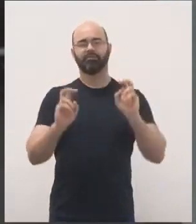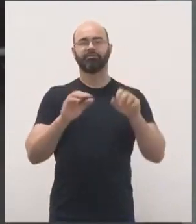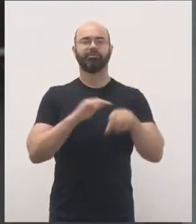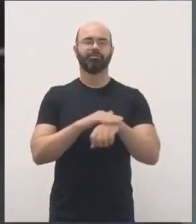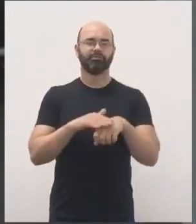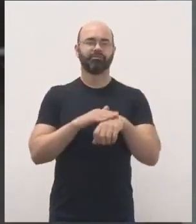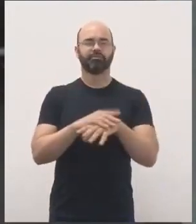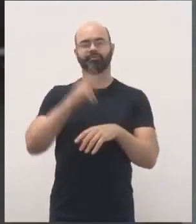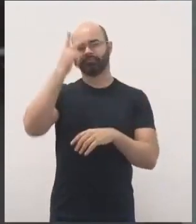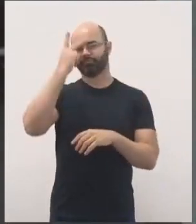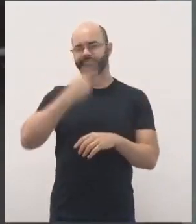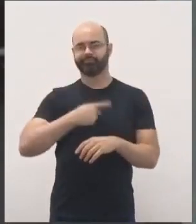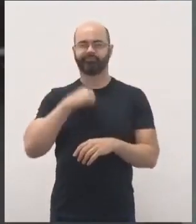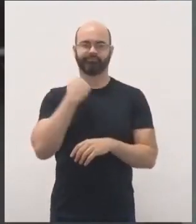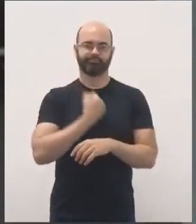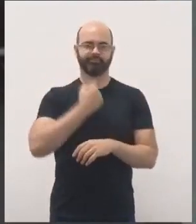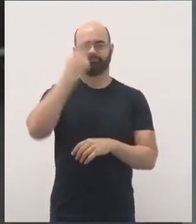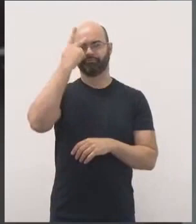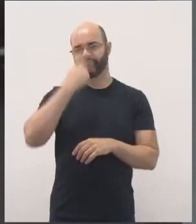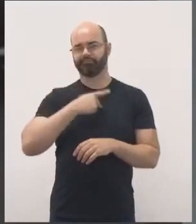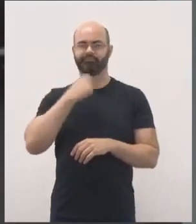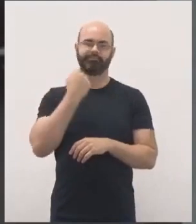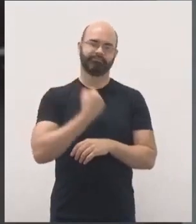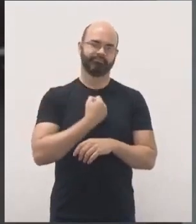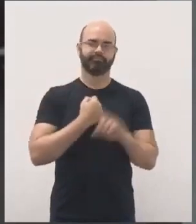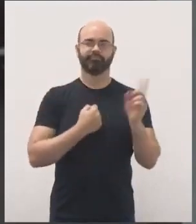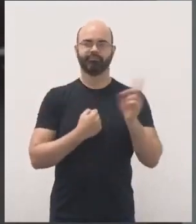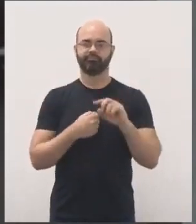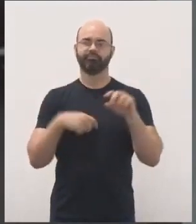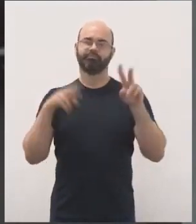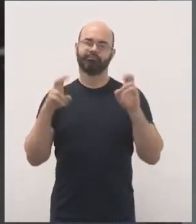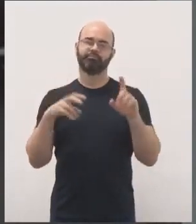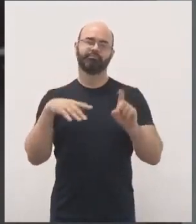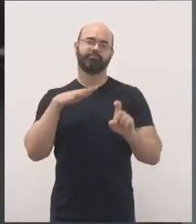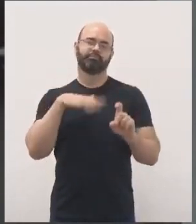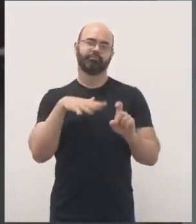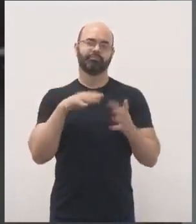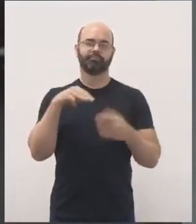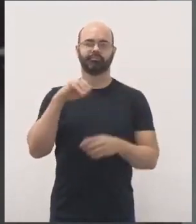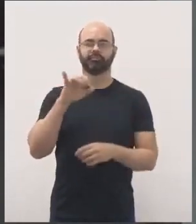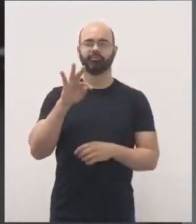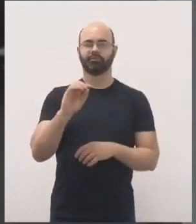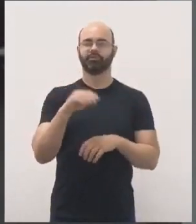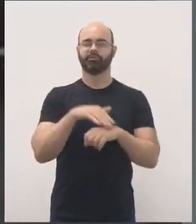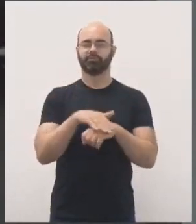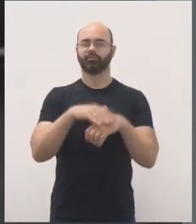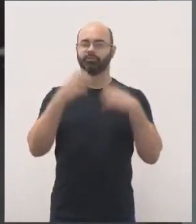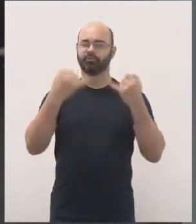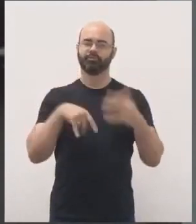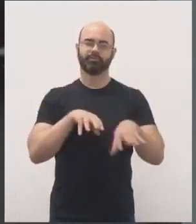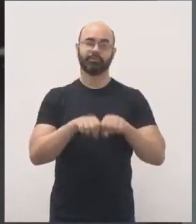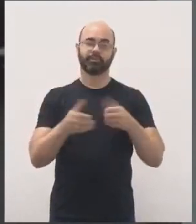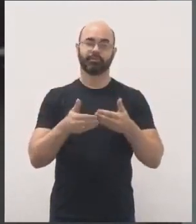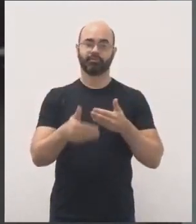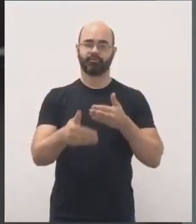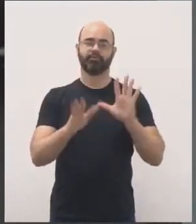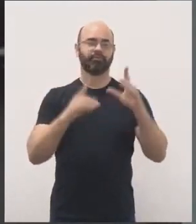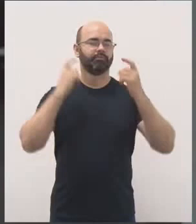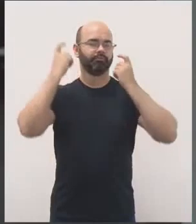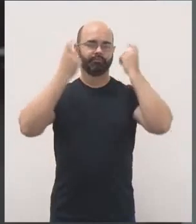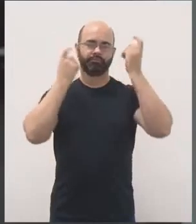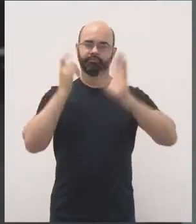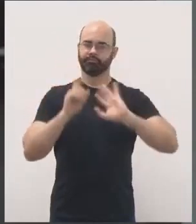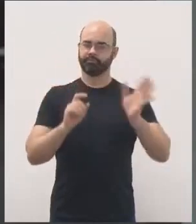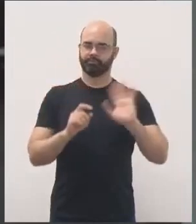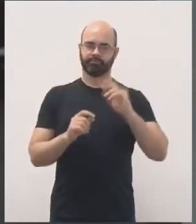de suicídio, né? É um mito, né? A gente já vai falar isso durante a nossa formação, então assim, não se preocupem,